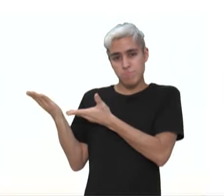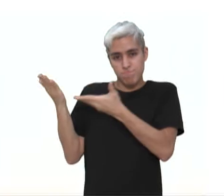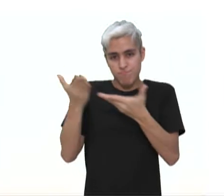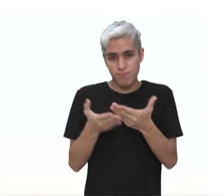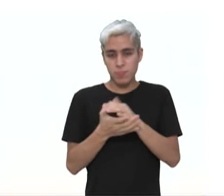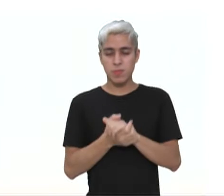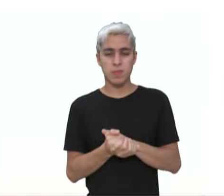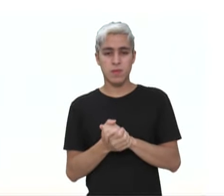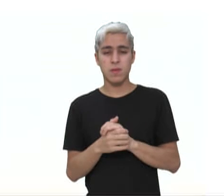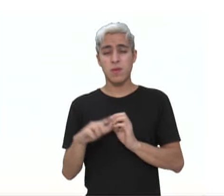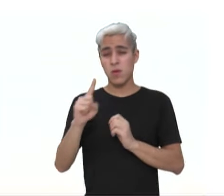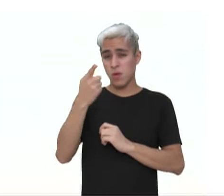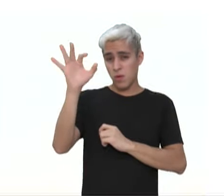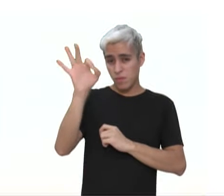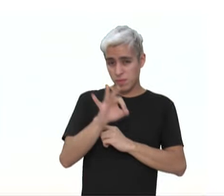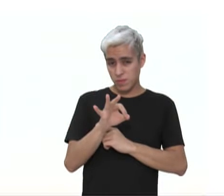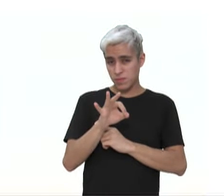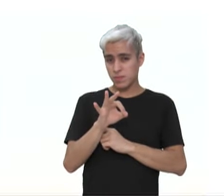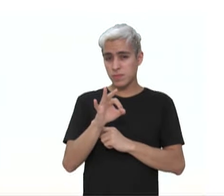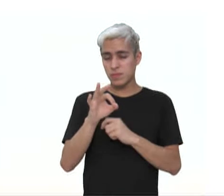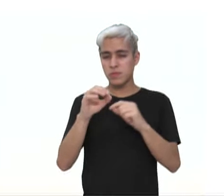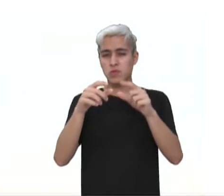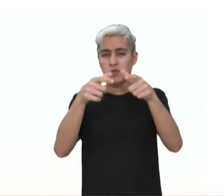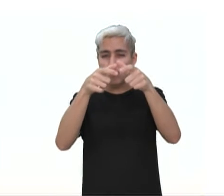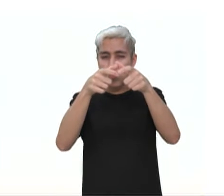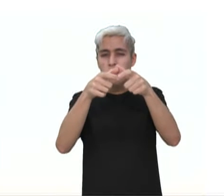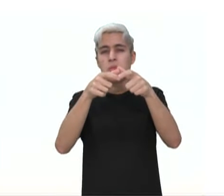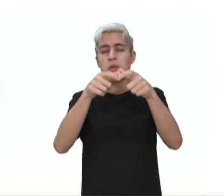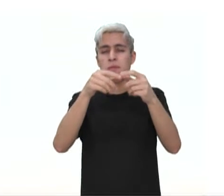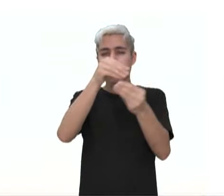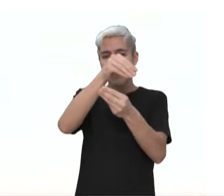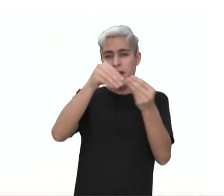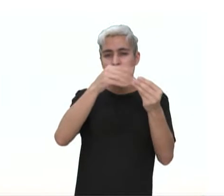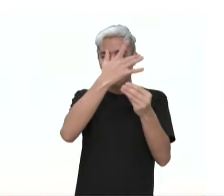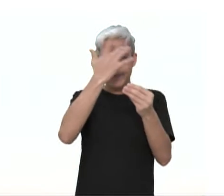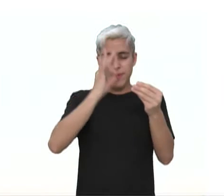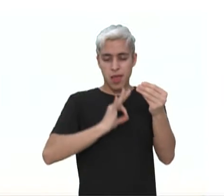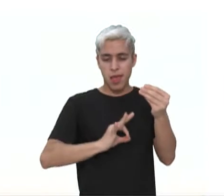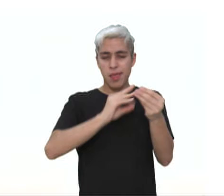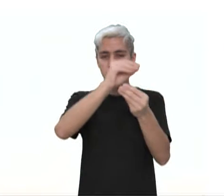de 1% chapetones e o clero. Então, essa elite mesmo.